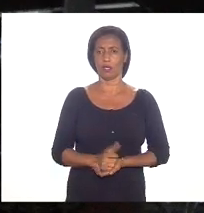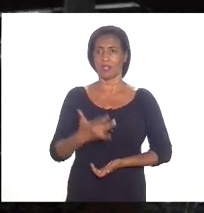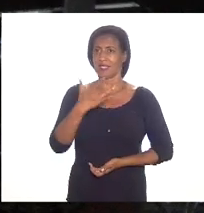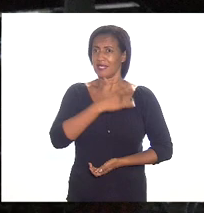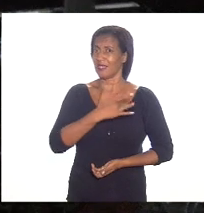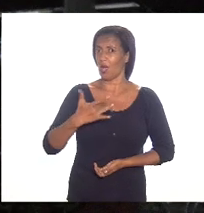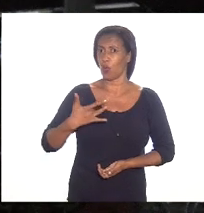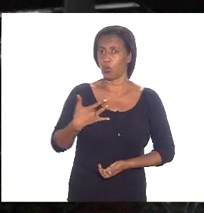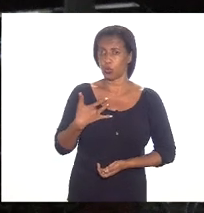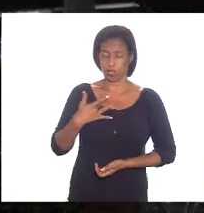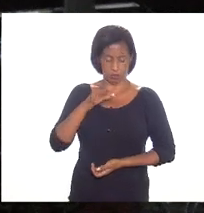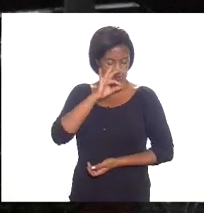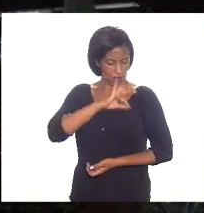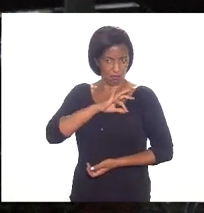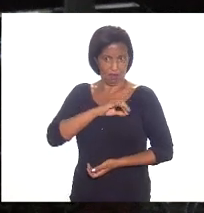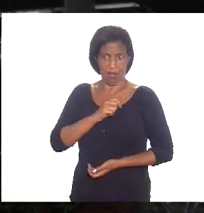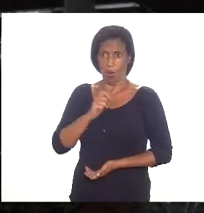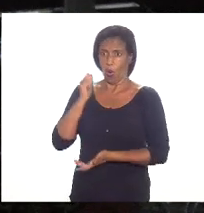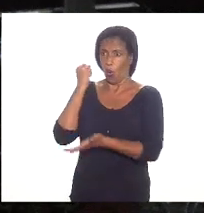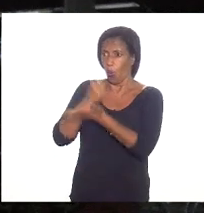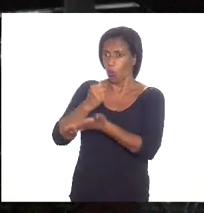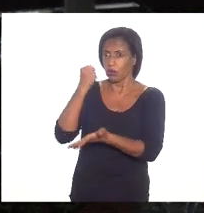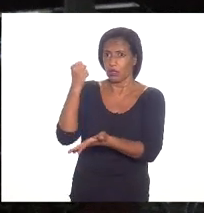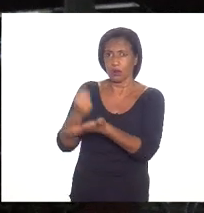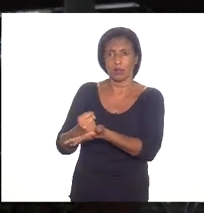saúde sem aumento, sem contratação.